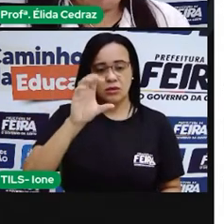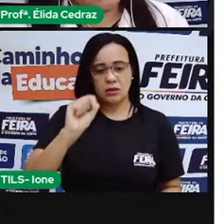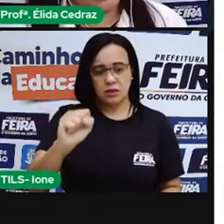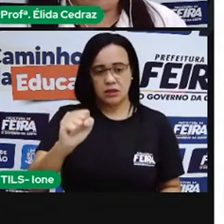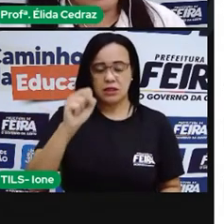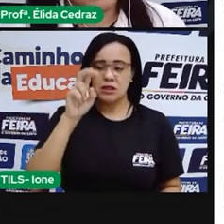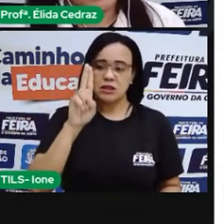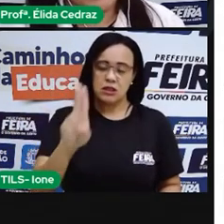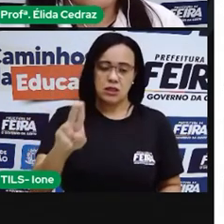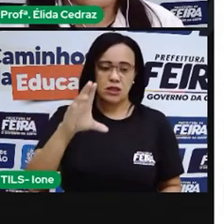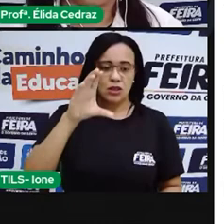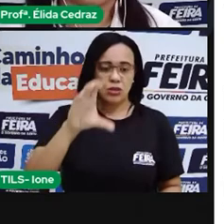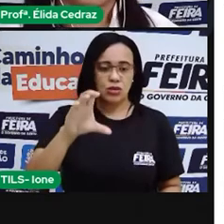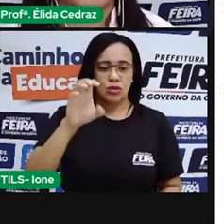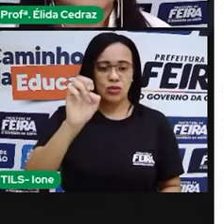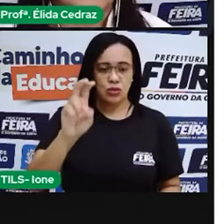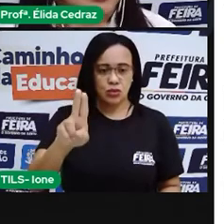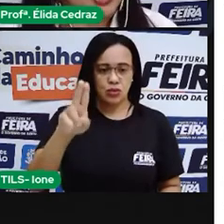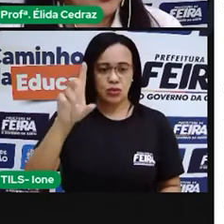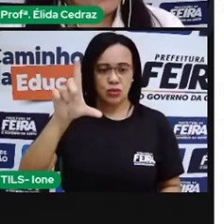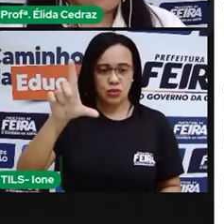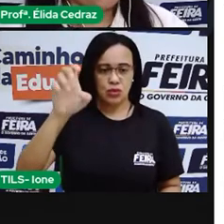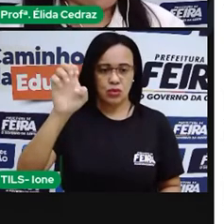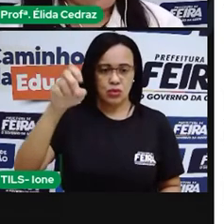Vamos completar com a letra S.